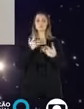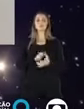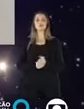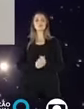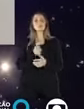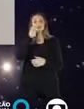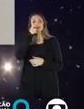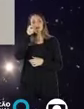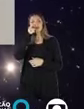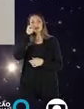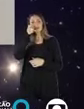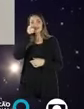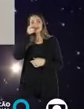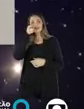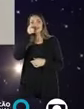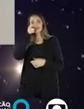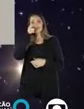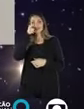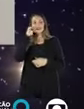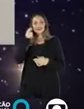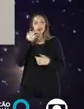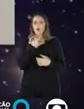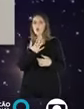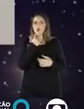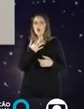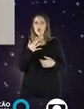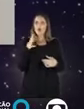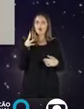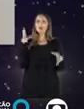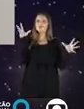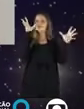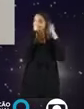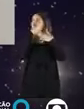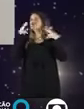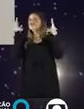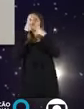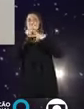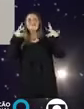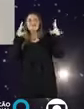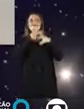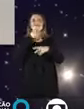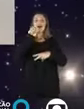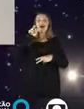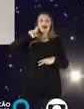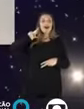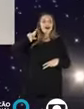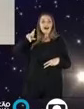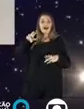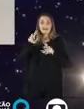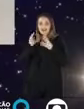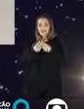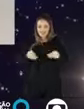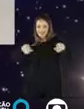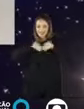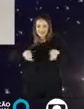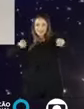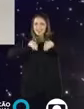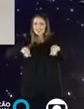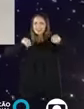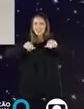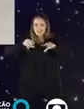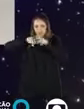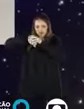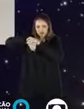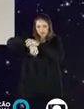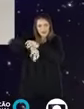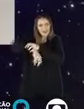interessante que, como ator, você lida com as nuvens, né? Com ar, com etéreo, né? Com a fantasia, e a terra é o chão, são as raízes.